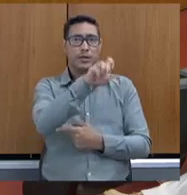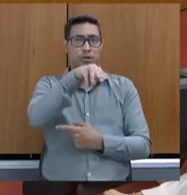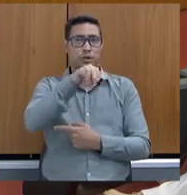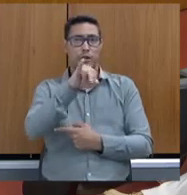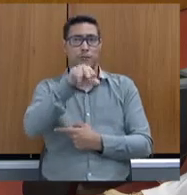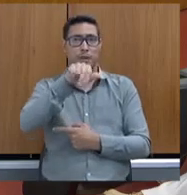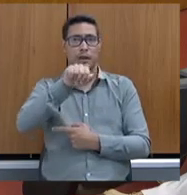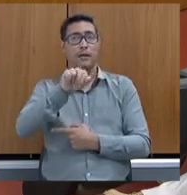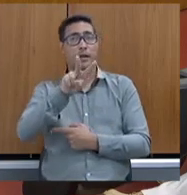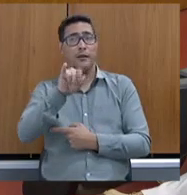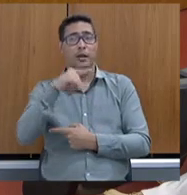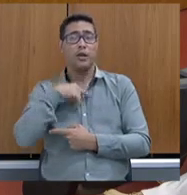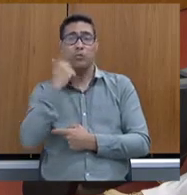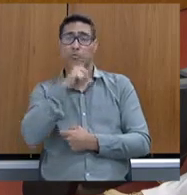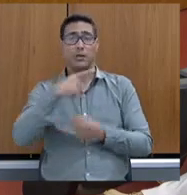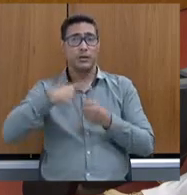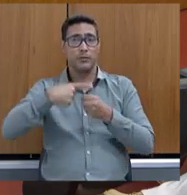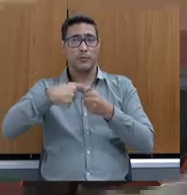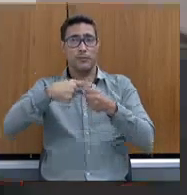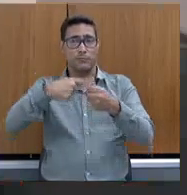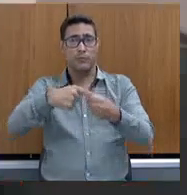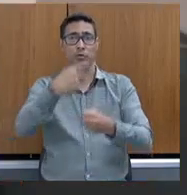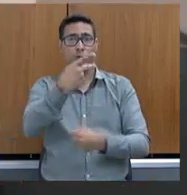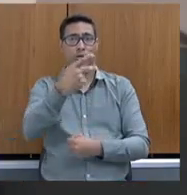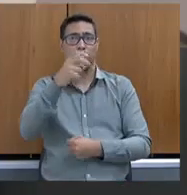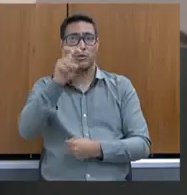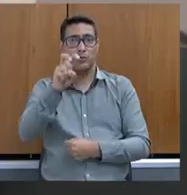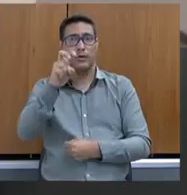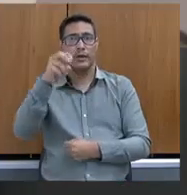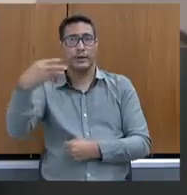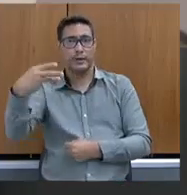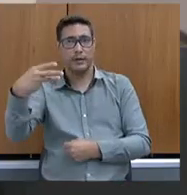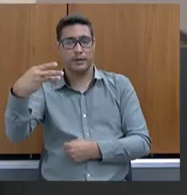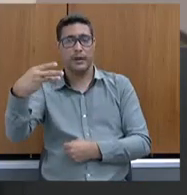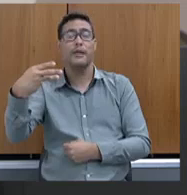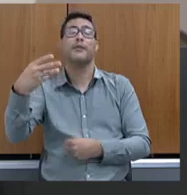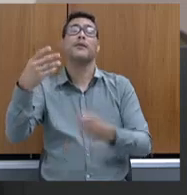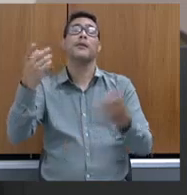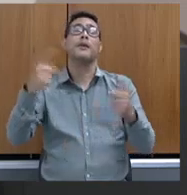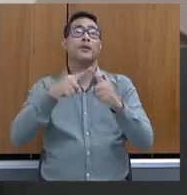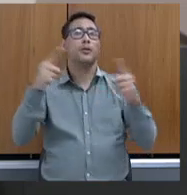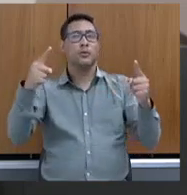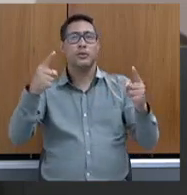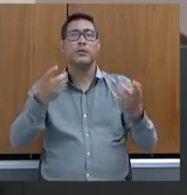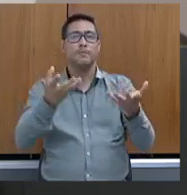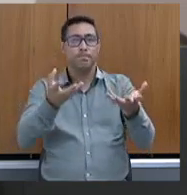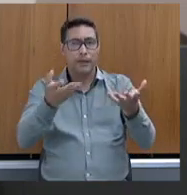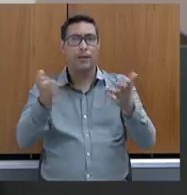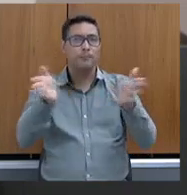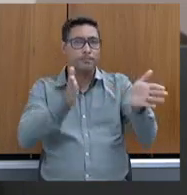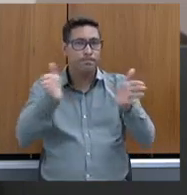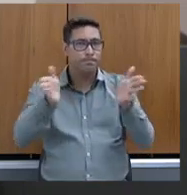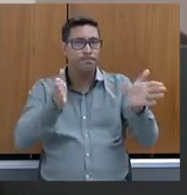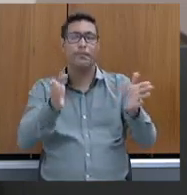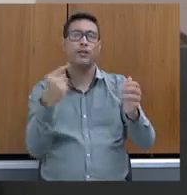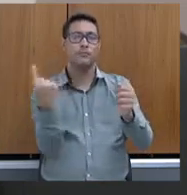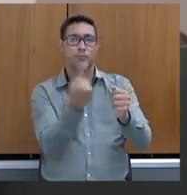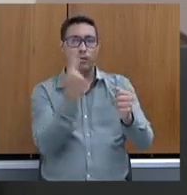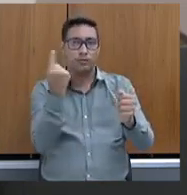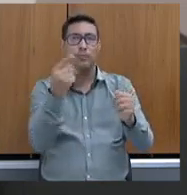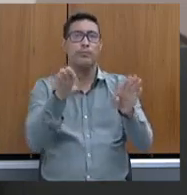municípios é e nós precisamos além dessa democratização do acesso nós precisamos